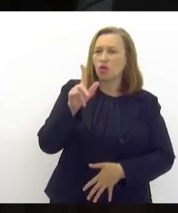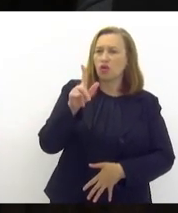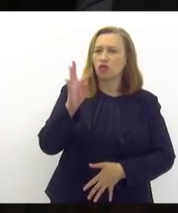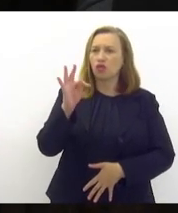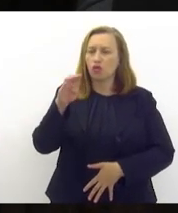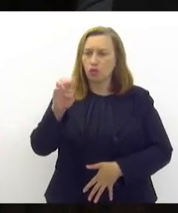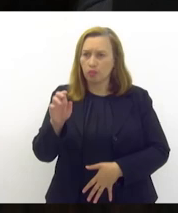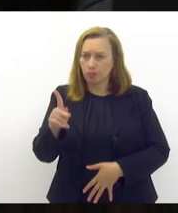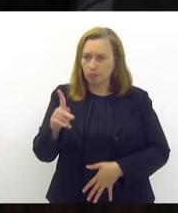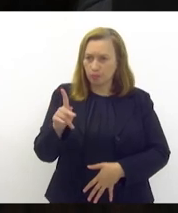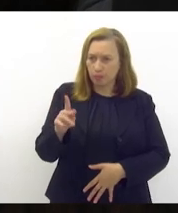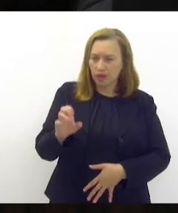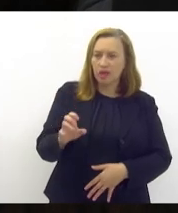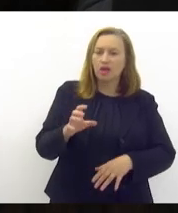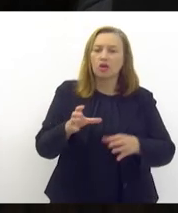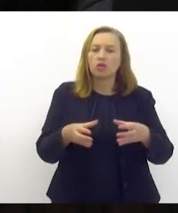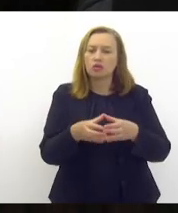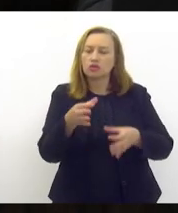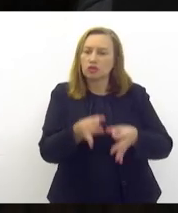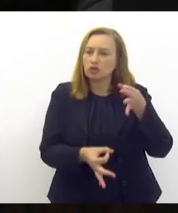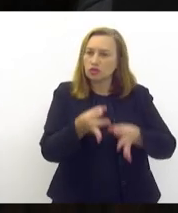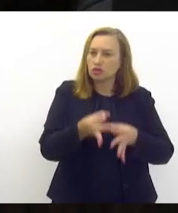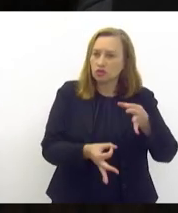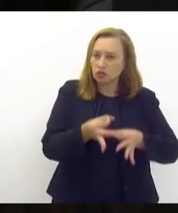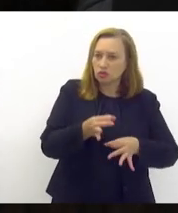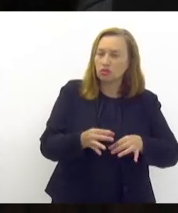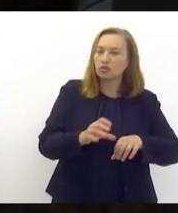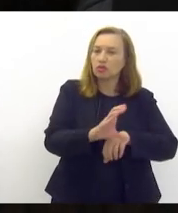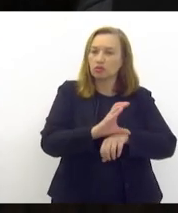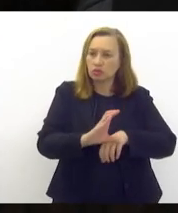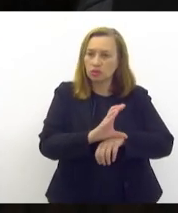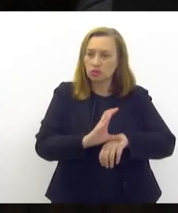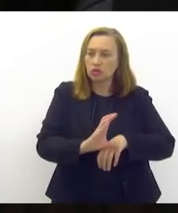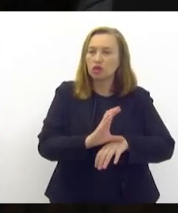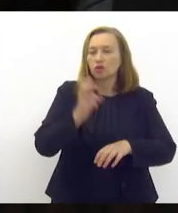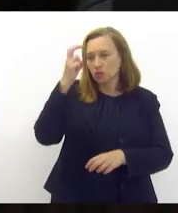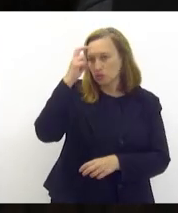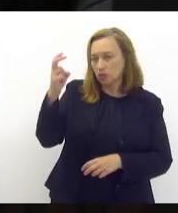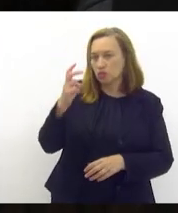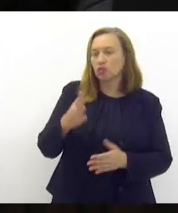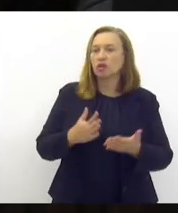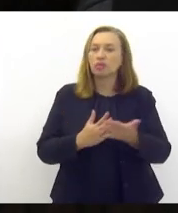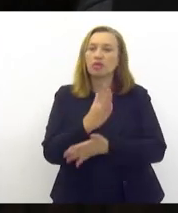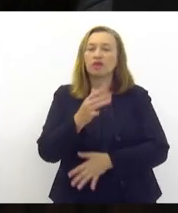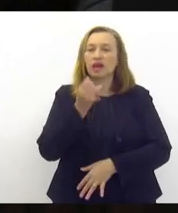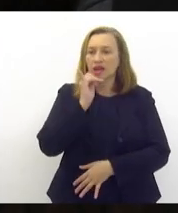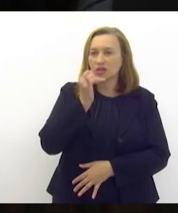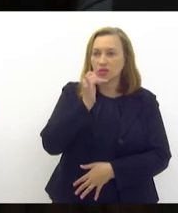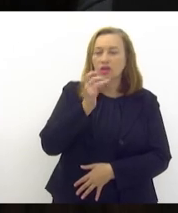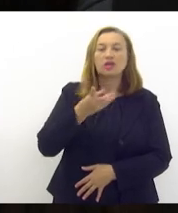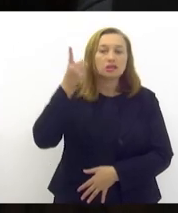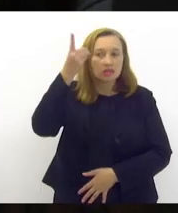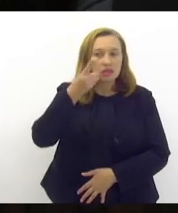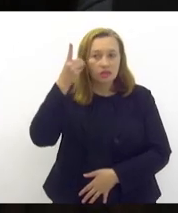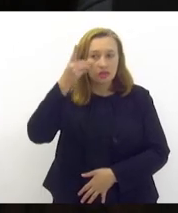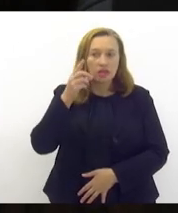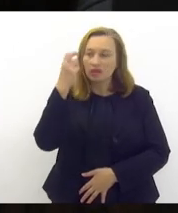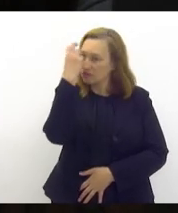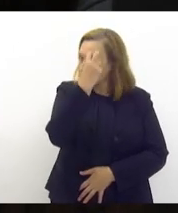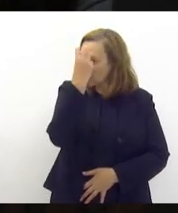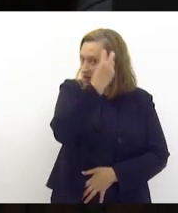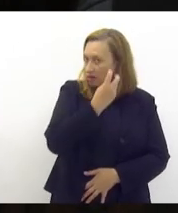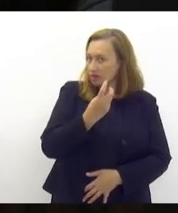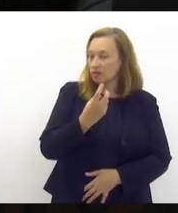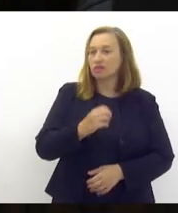das comissões Constituição e Justiça pela Constitucionalidade e de Cultura favorável. Relatores... deputados Verônica Lima